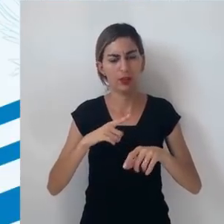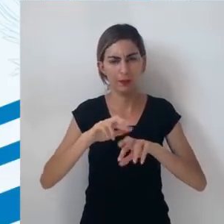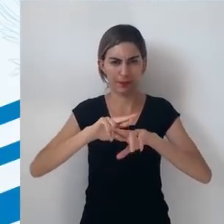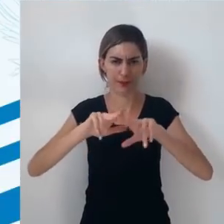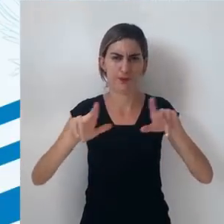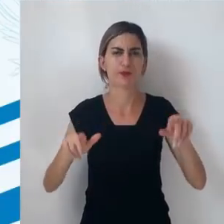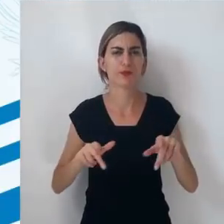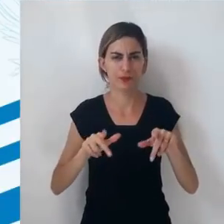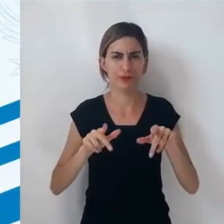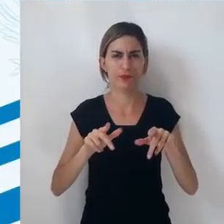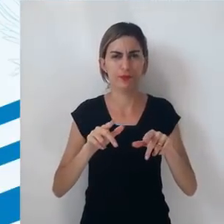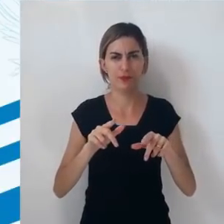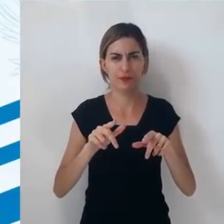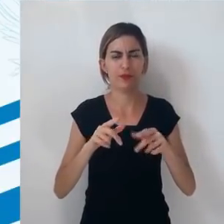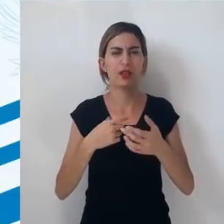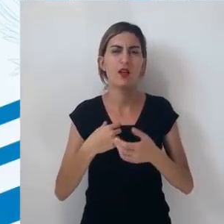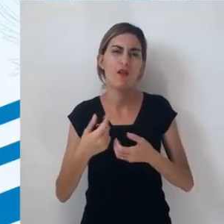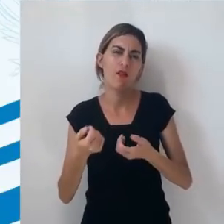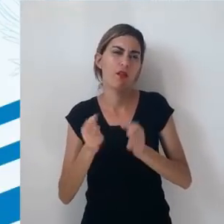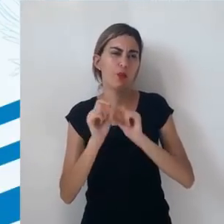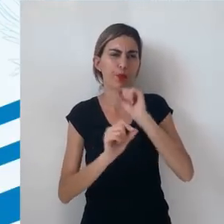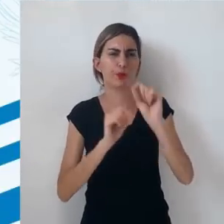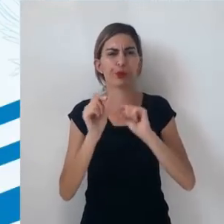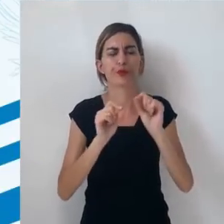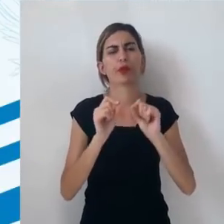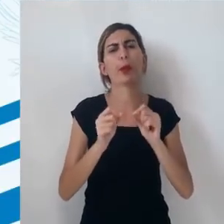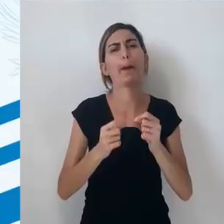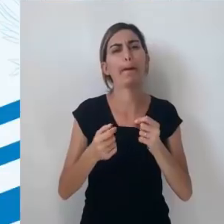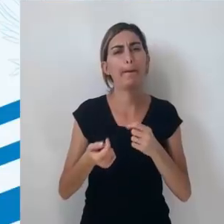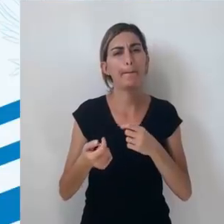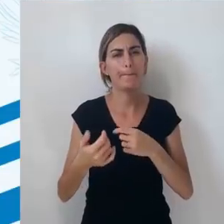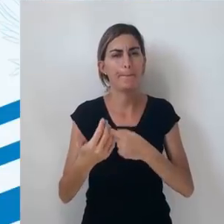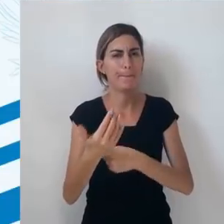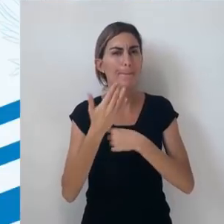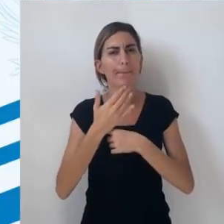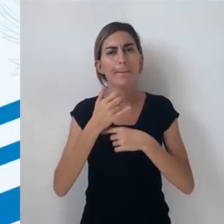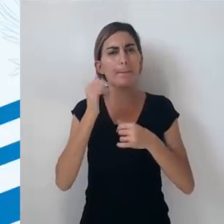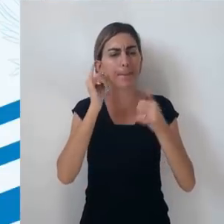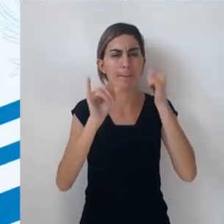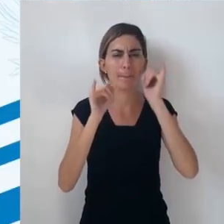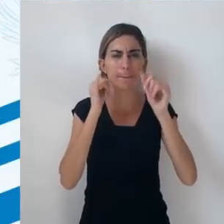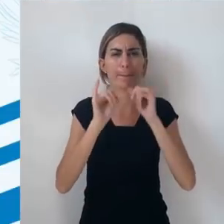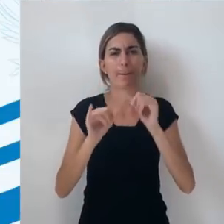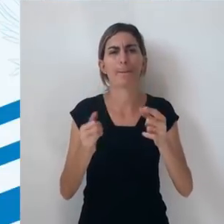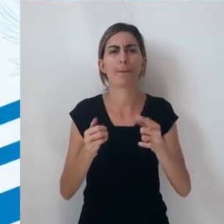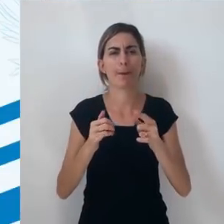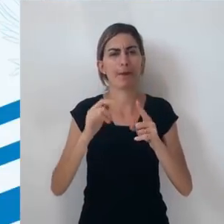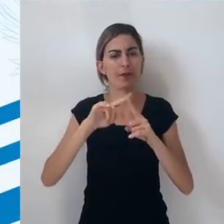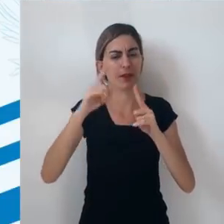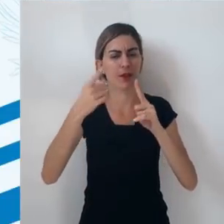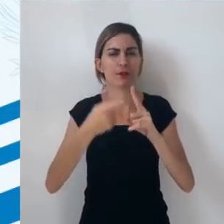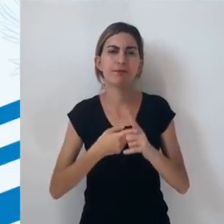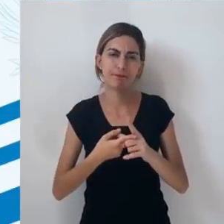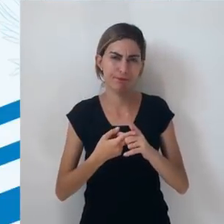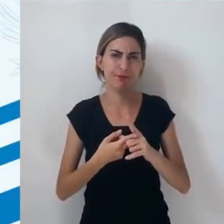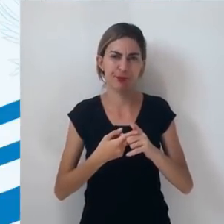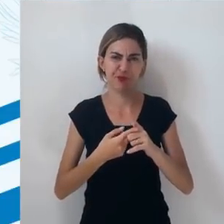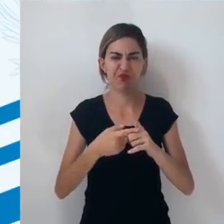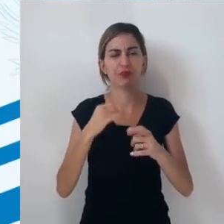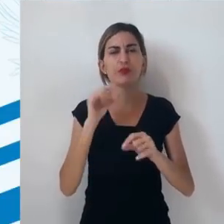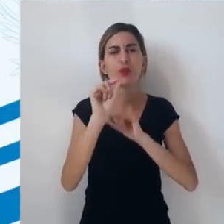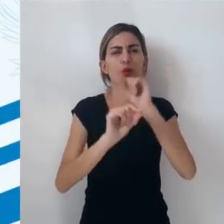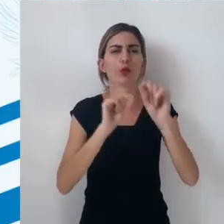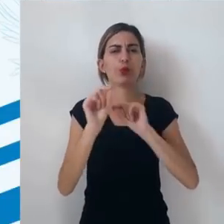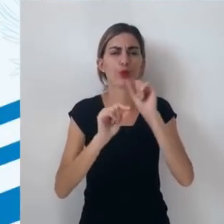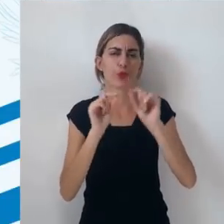os métodos que são anticonceptivos. Quais são esses métodos? São métodos que vão evitar a